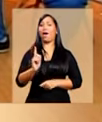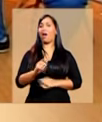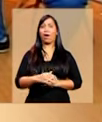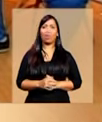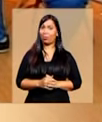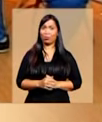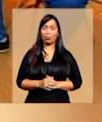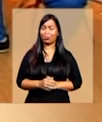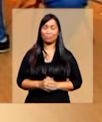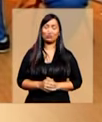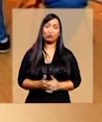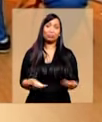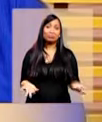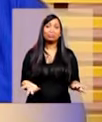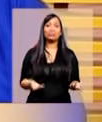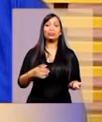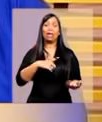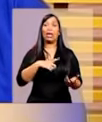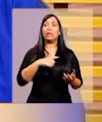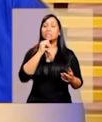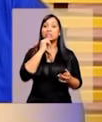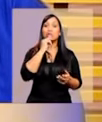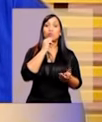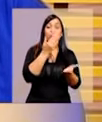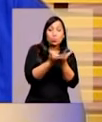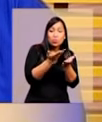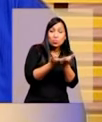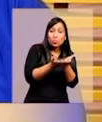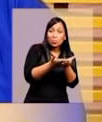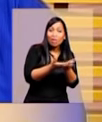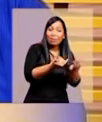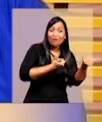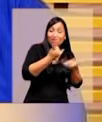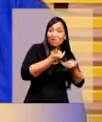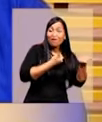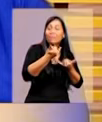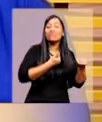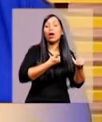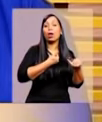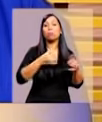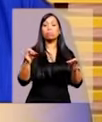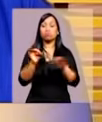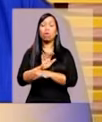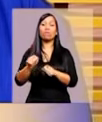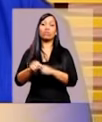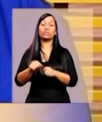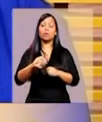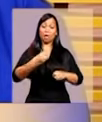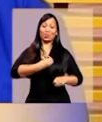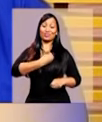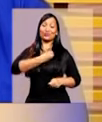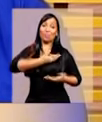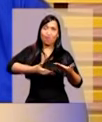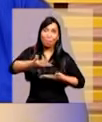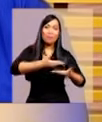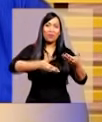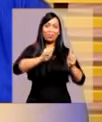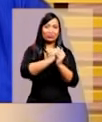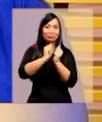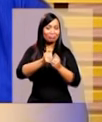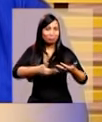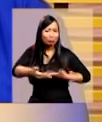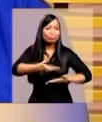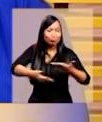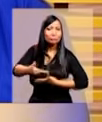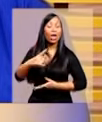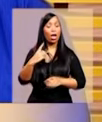sabe? Levar a termo aquilo que está sendo proposto pelos mestres. E aí, então, no convívio com os